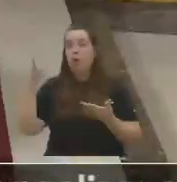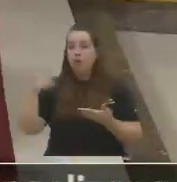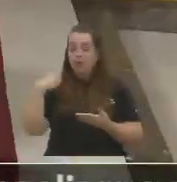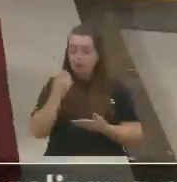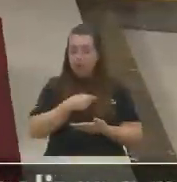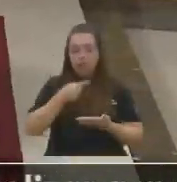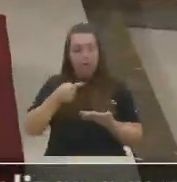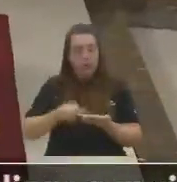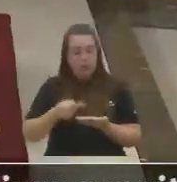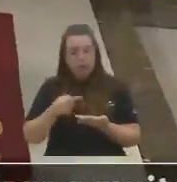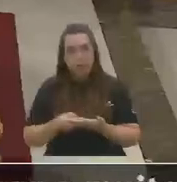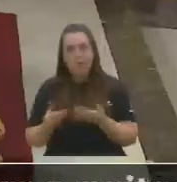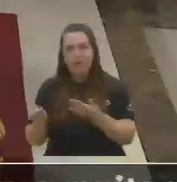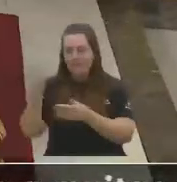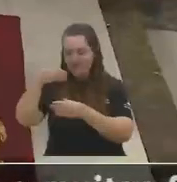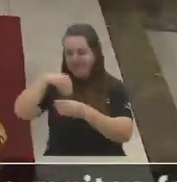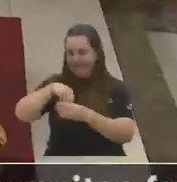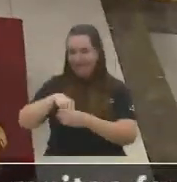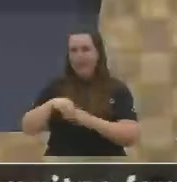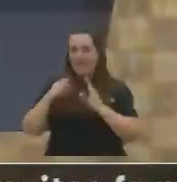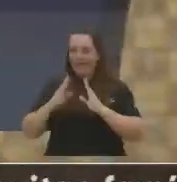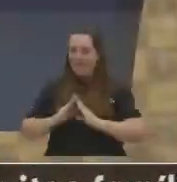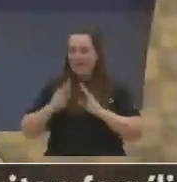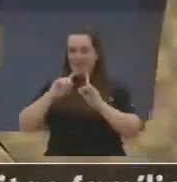gratidão ao Criador,